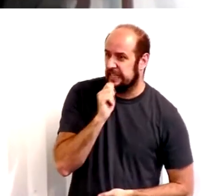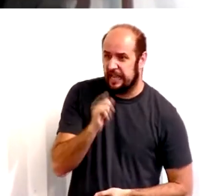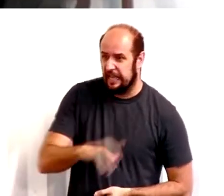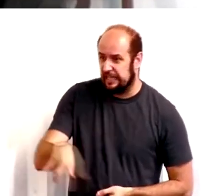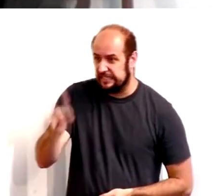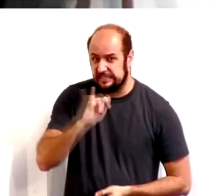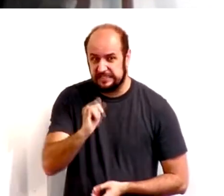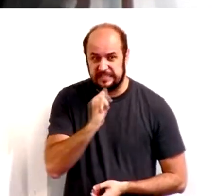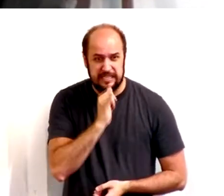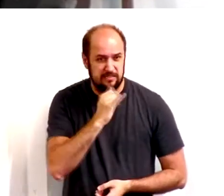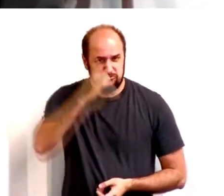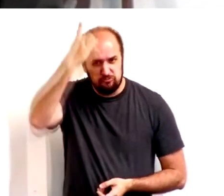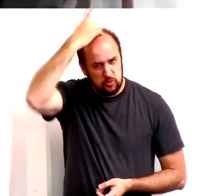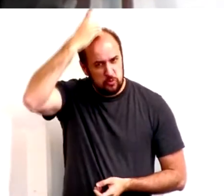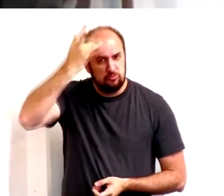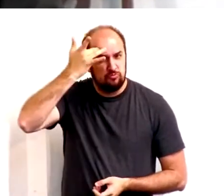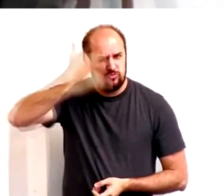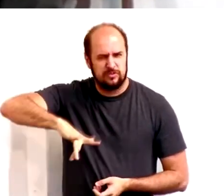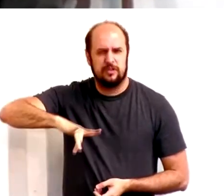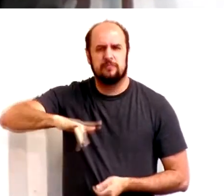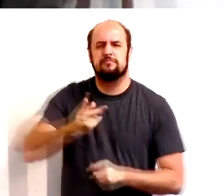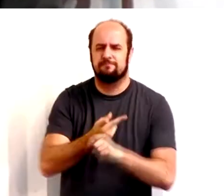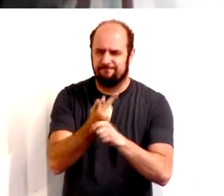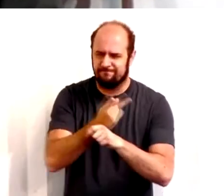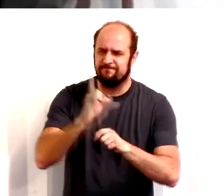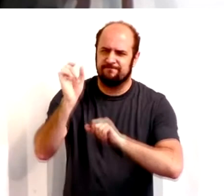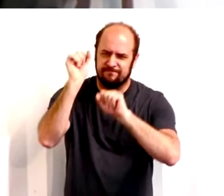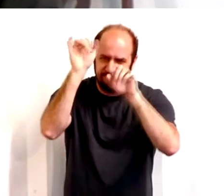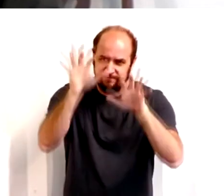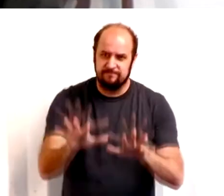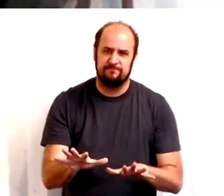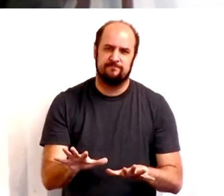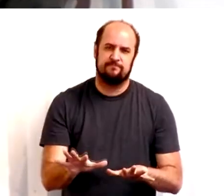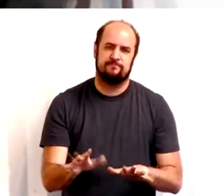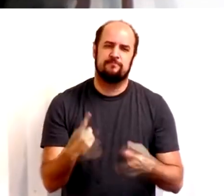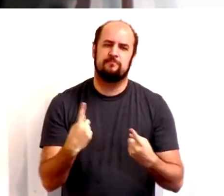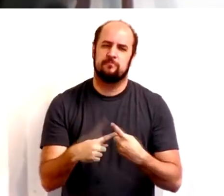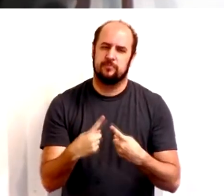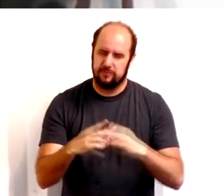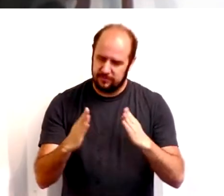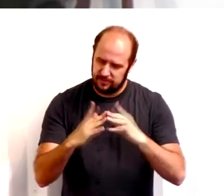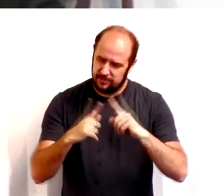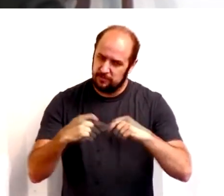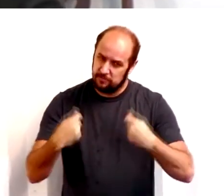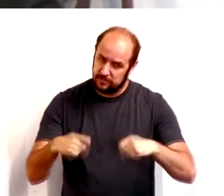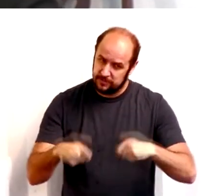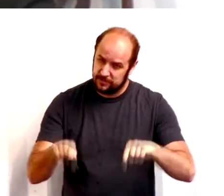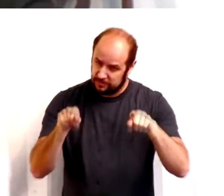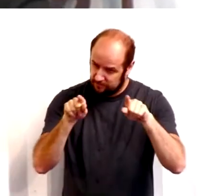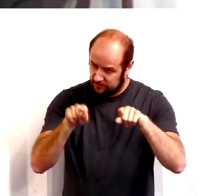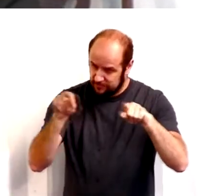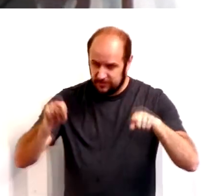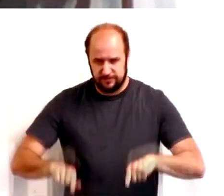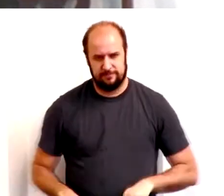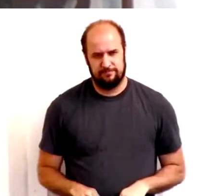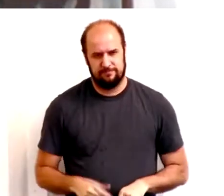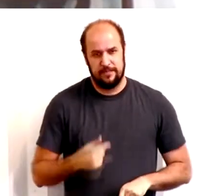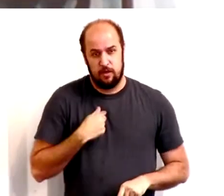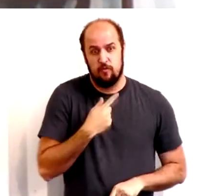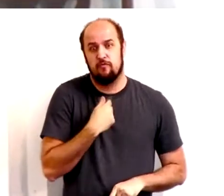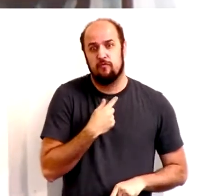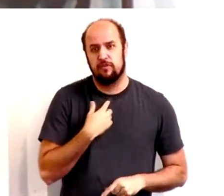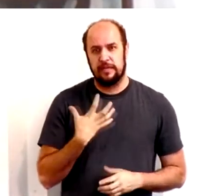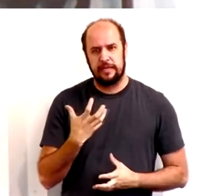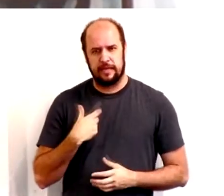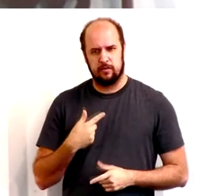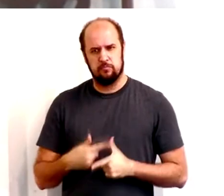dom, busque ajuda, pois a igreja de Cristo precisa de você. Sabe qual é o problema que eu desejo